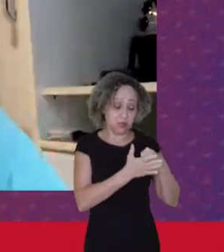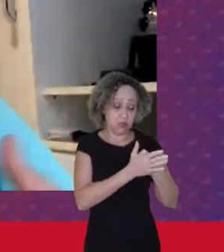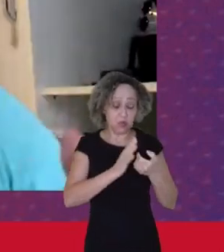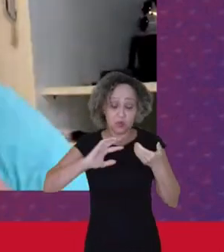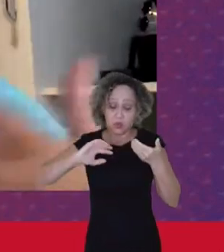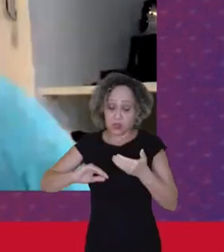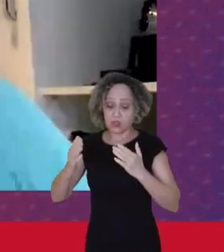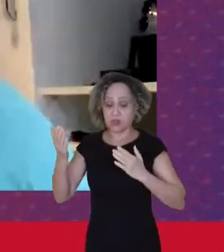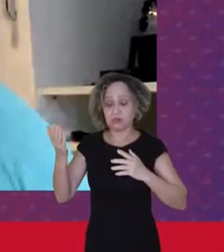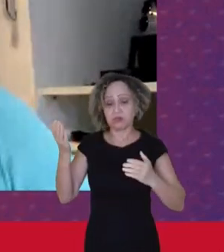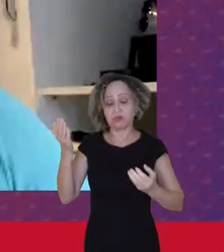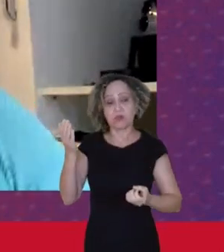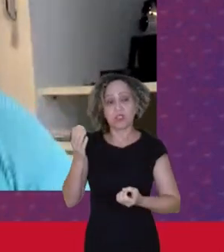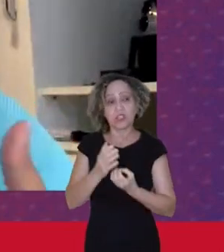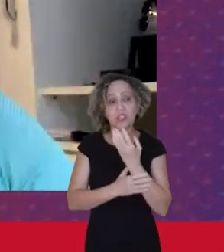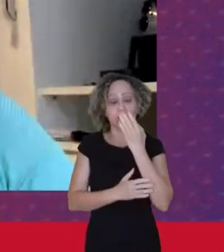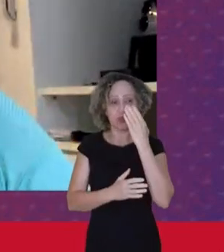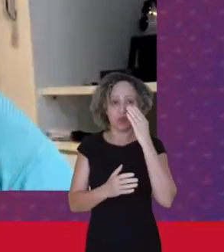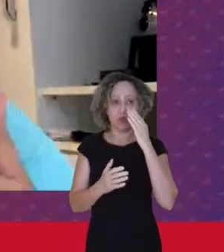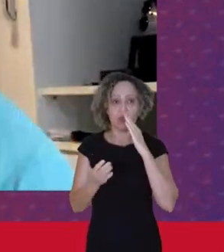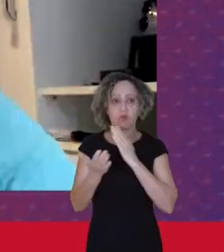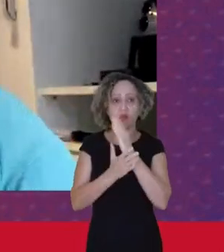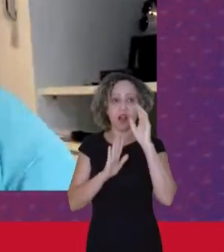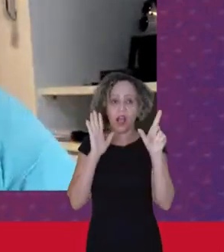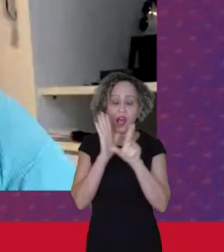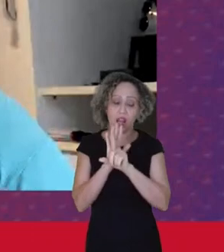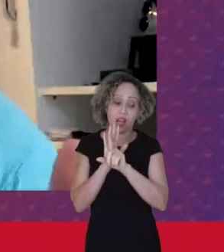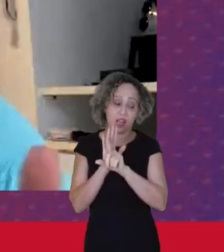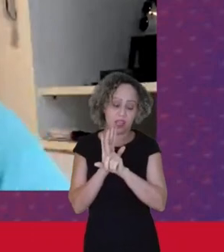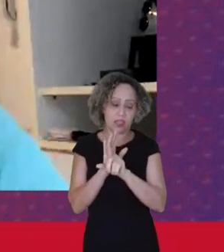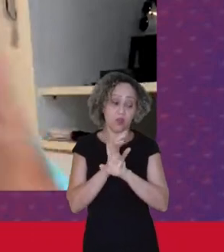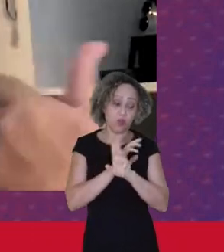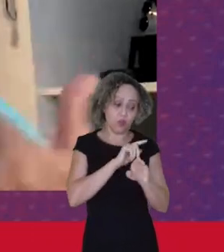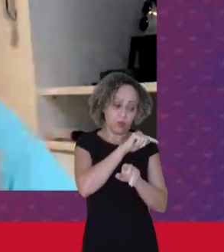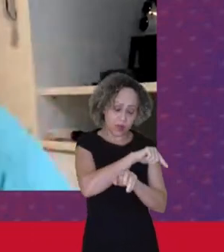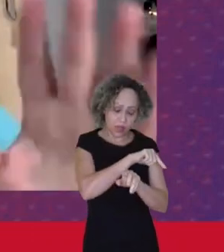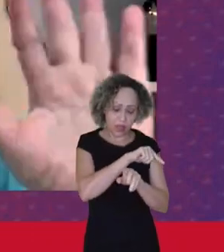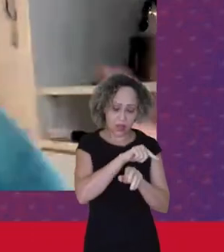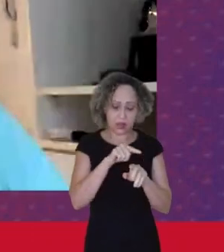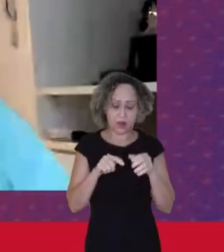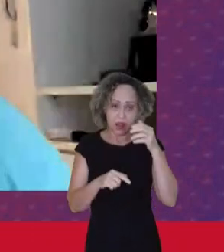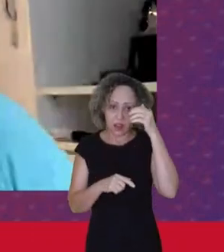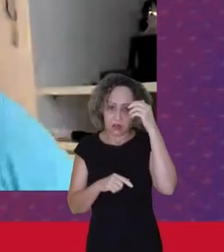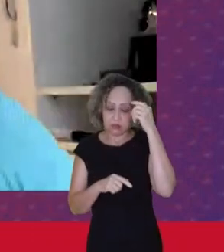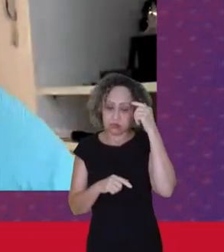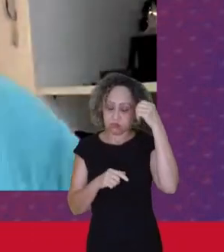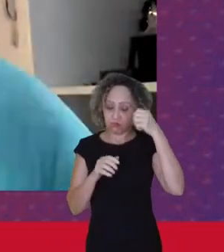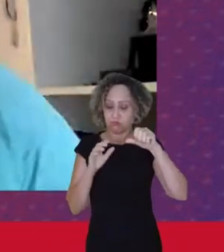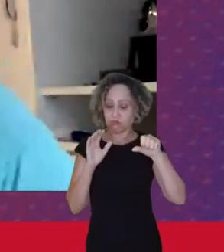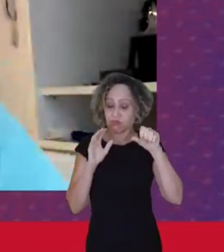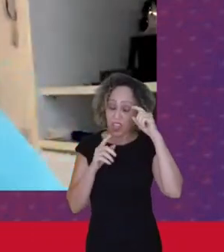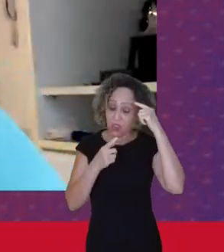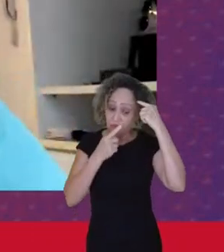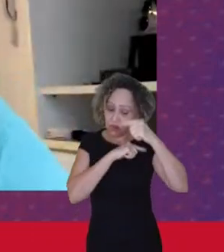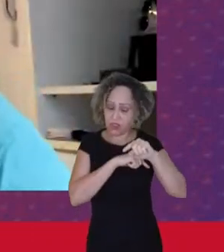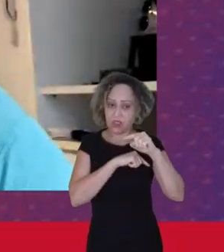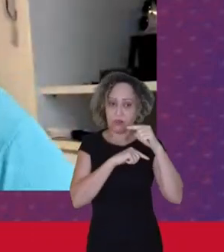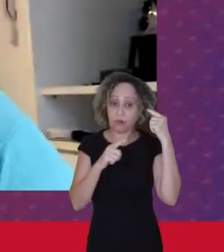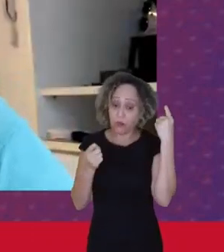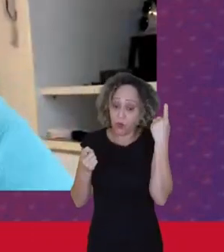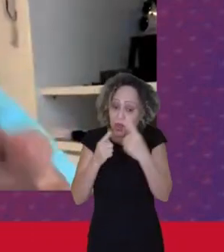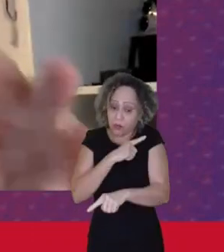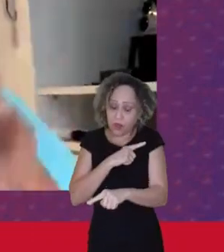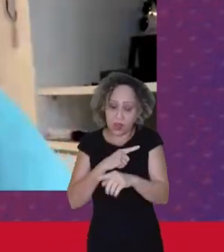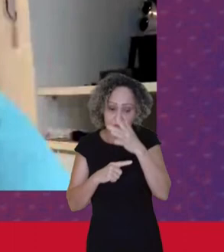a sua privacidade exposta nas redes, né, por marido, namorado, né, por desafetos, etc. e